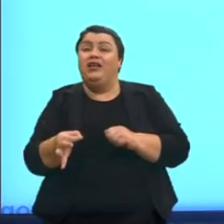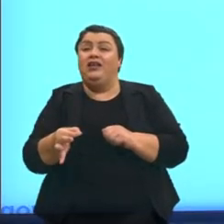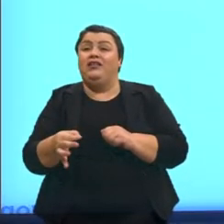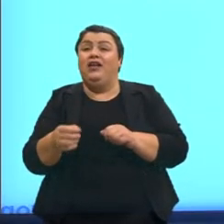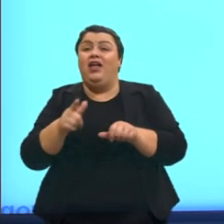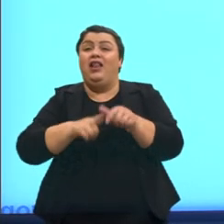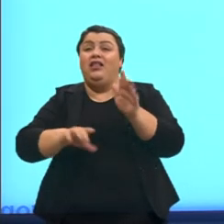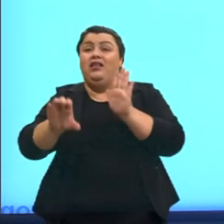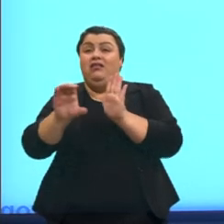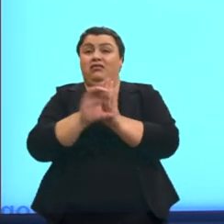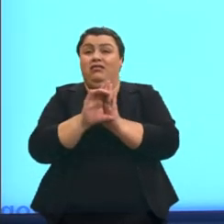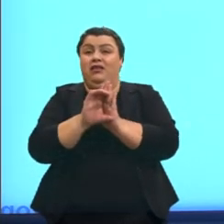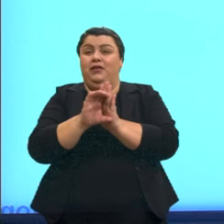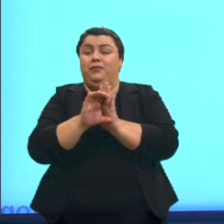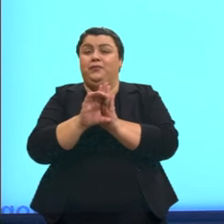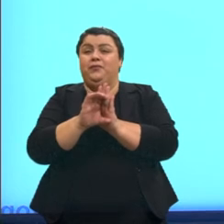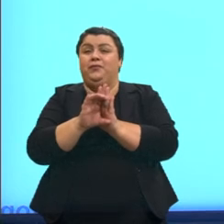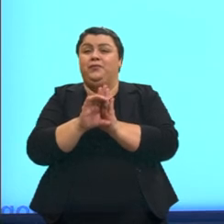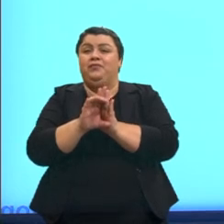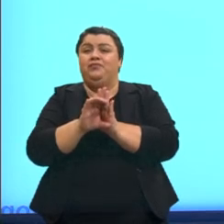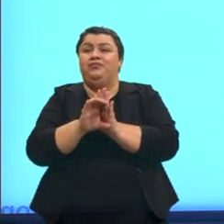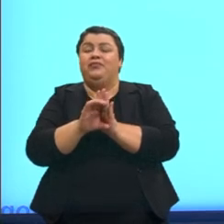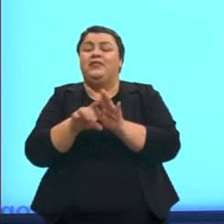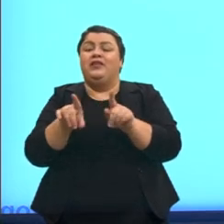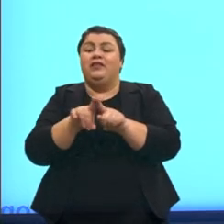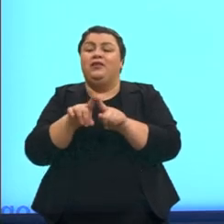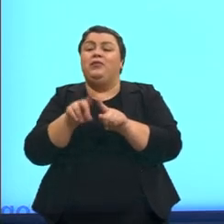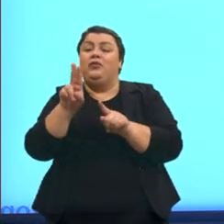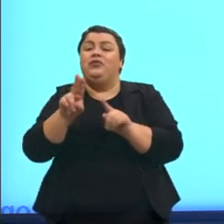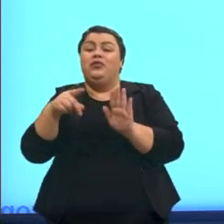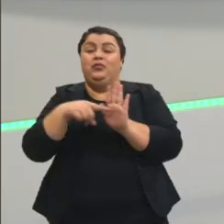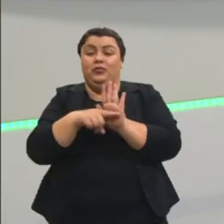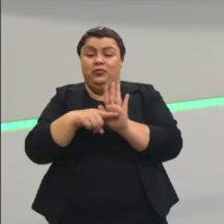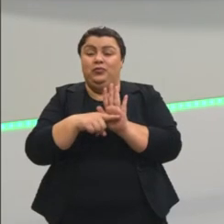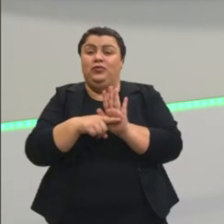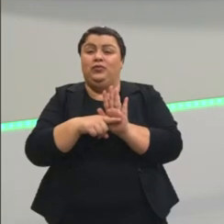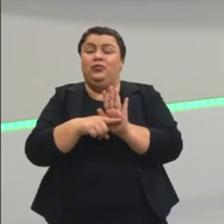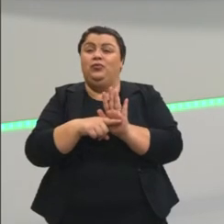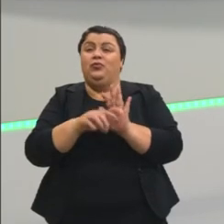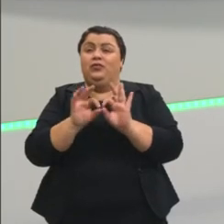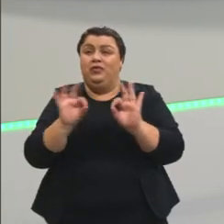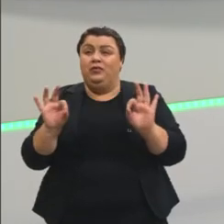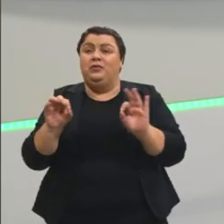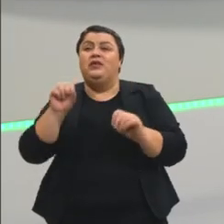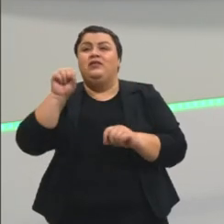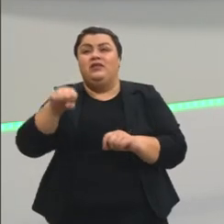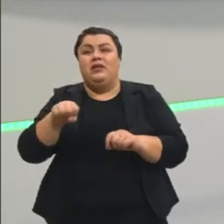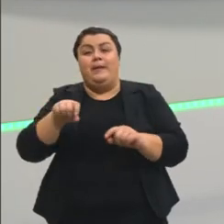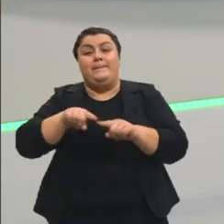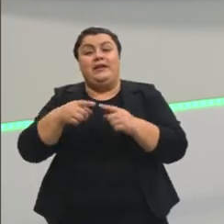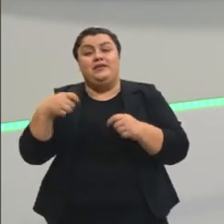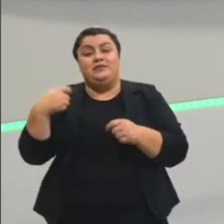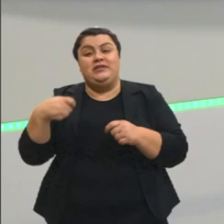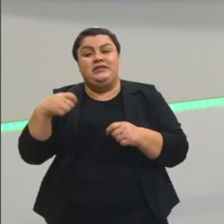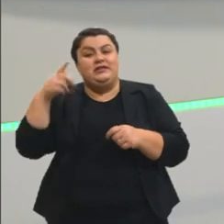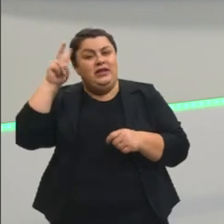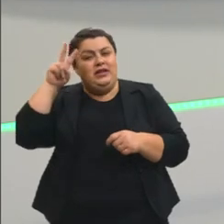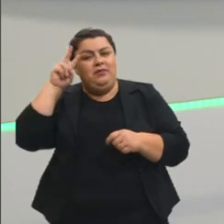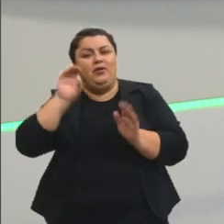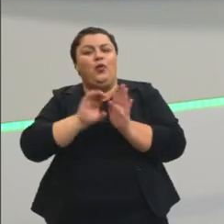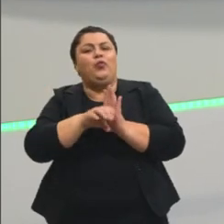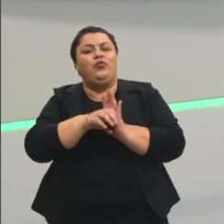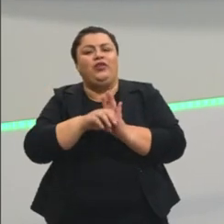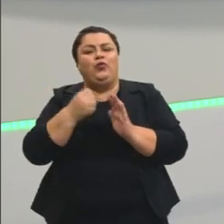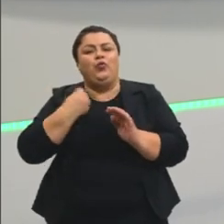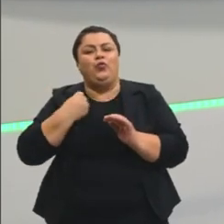a letra C somente uma subtração é uma subtração simples mas precisa lembrar o conceito preciso lá embaixo